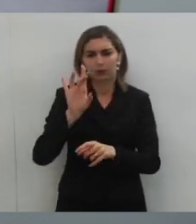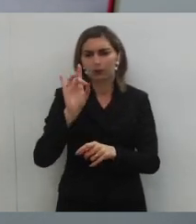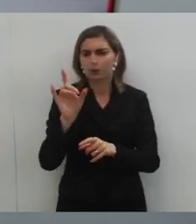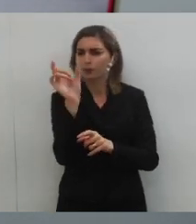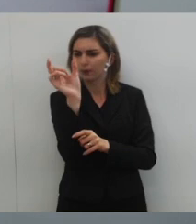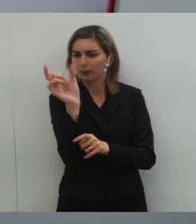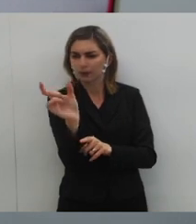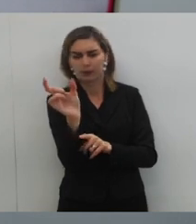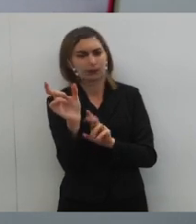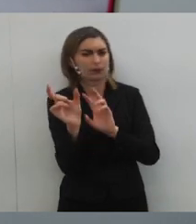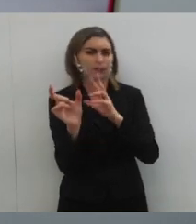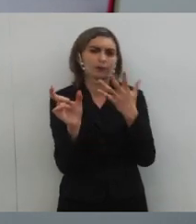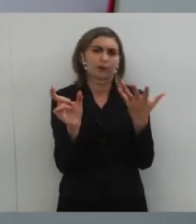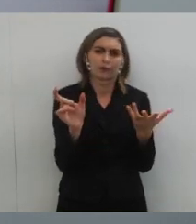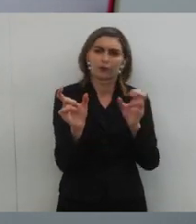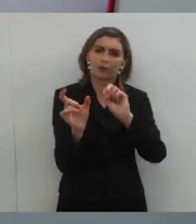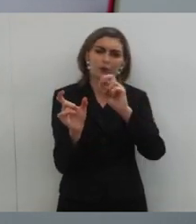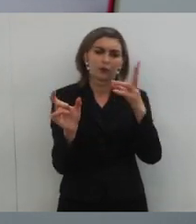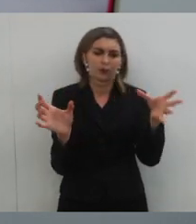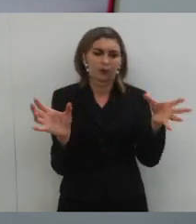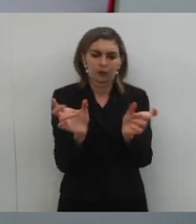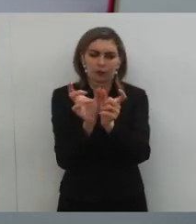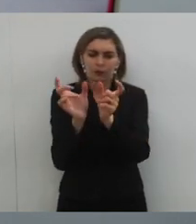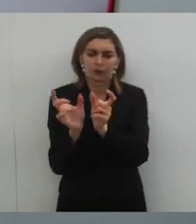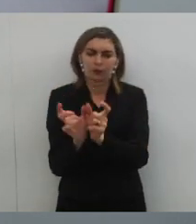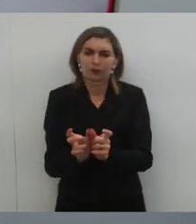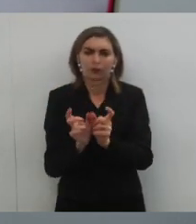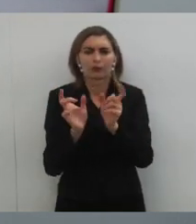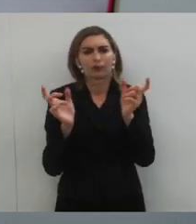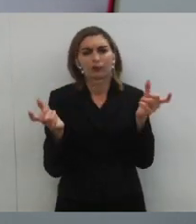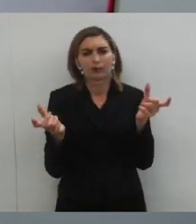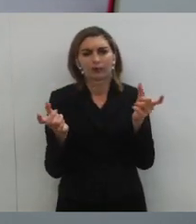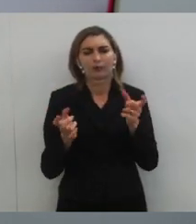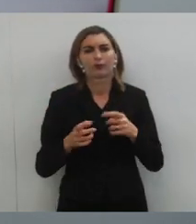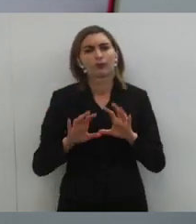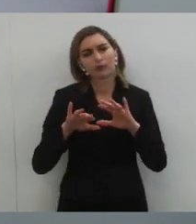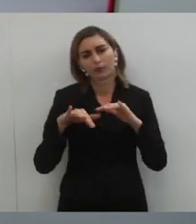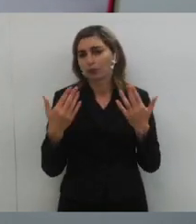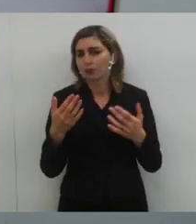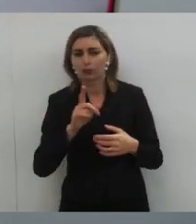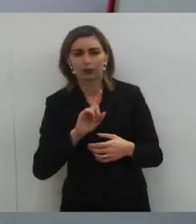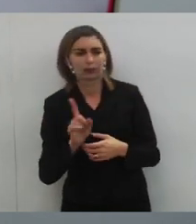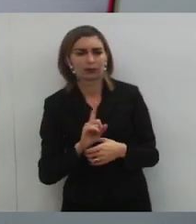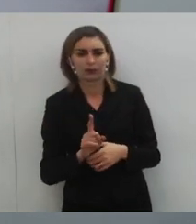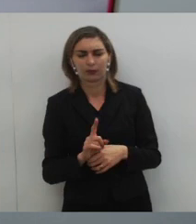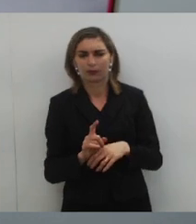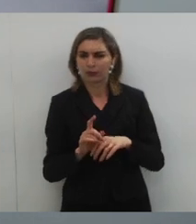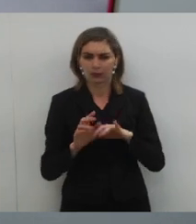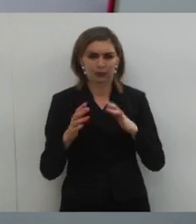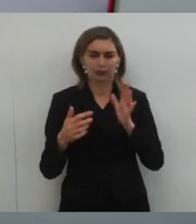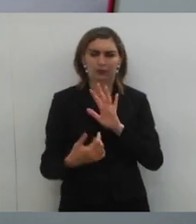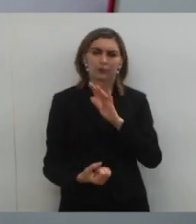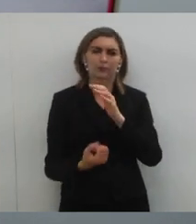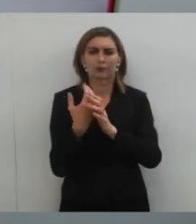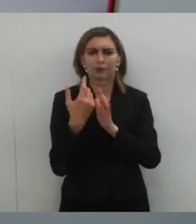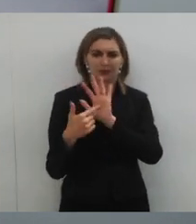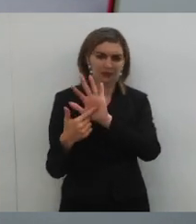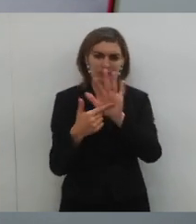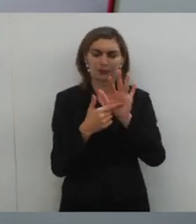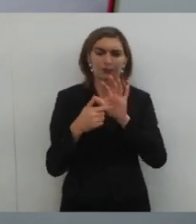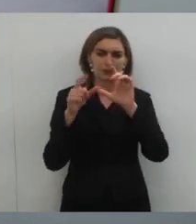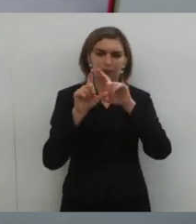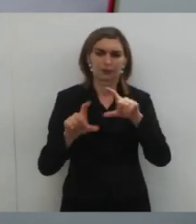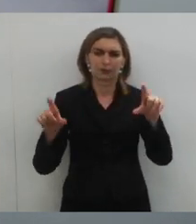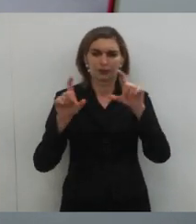uma palavrinha ou um conjunto de palavras, né, ou não, aparecendo ali na